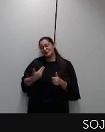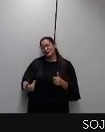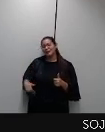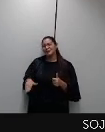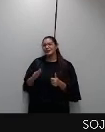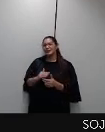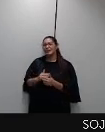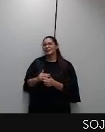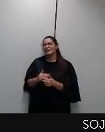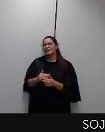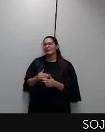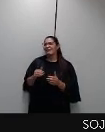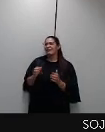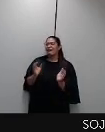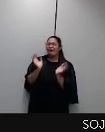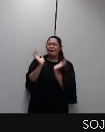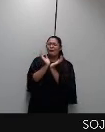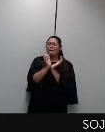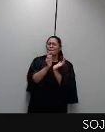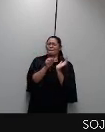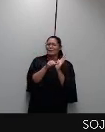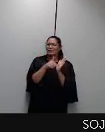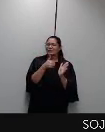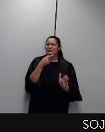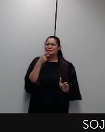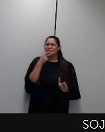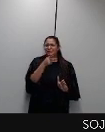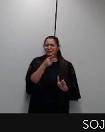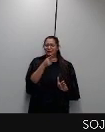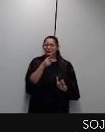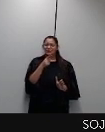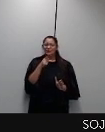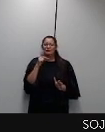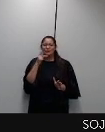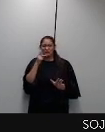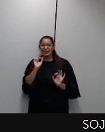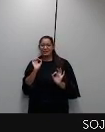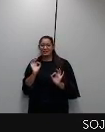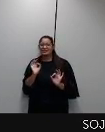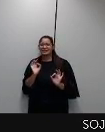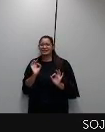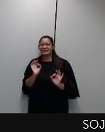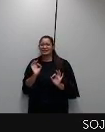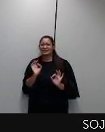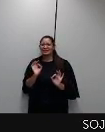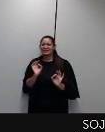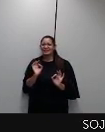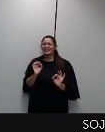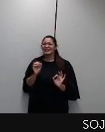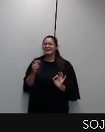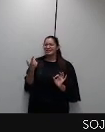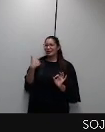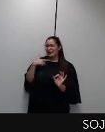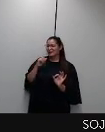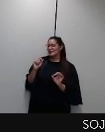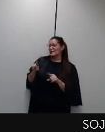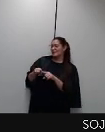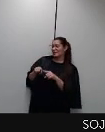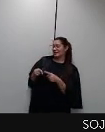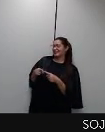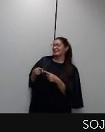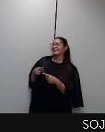a primeira turma falou para falar mal é a primeira de trás para frente é a primeira